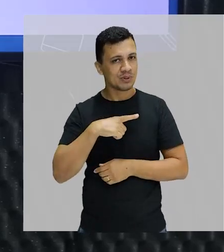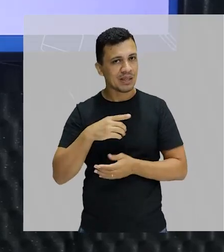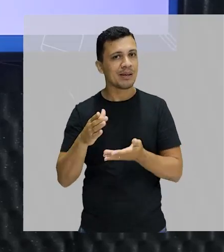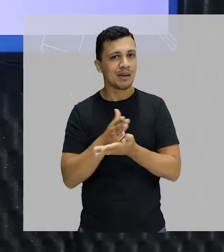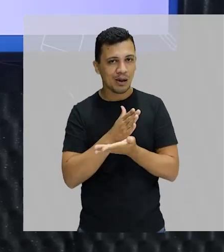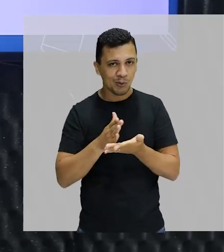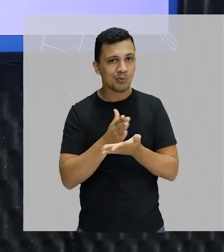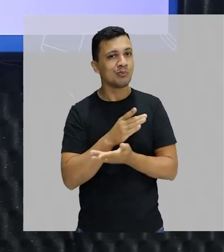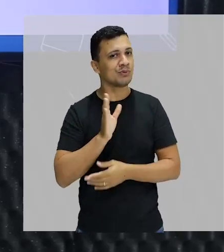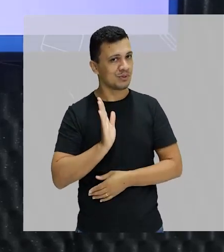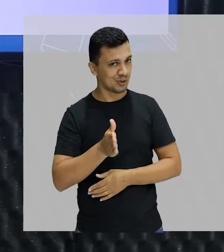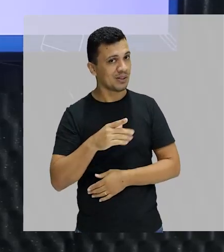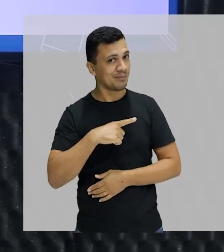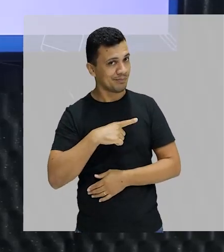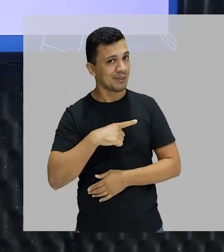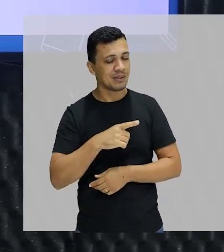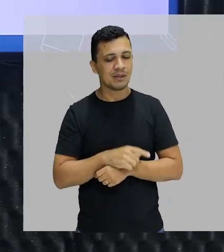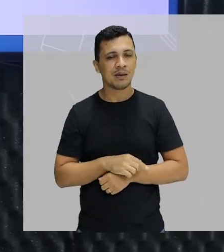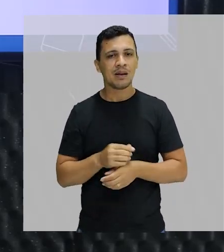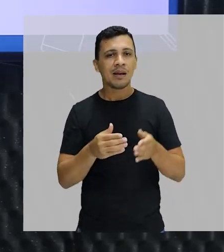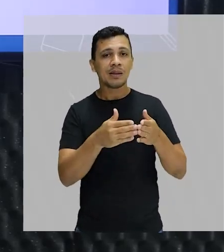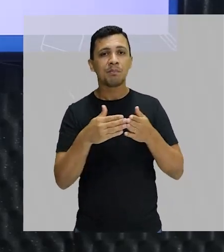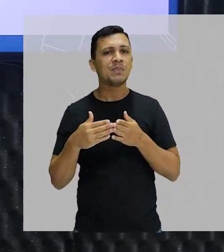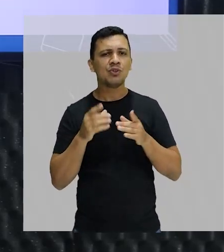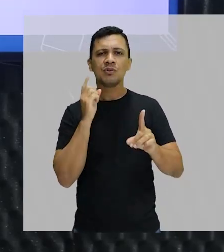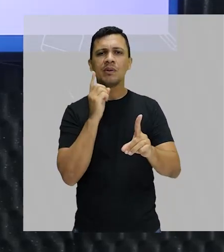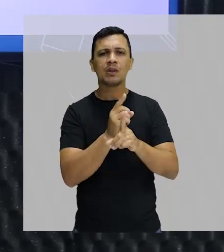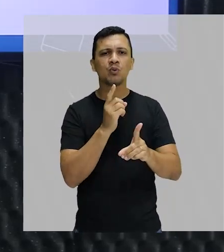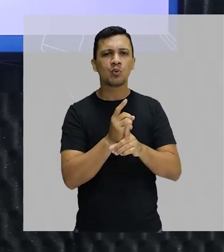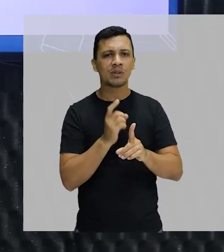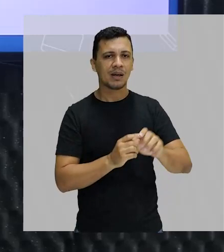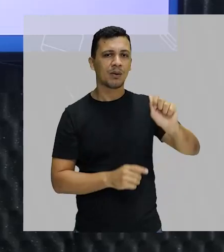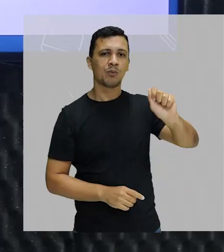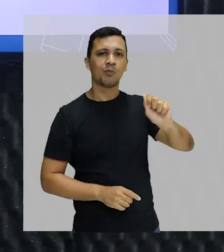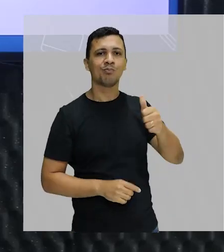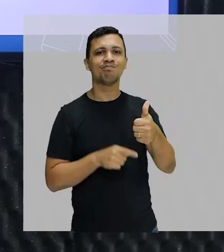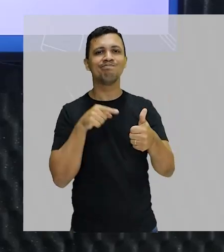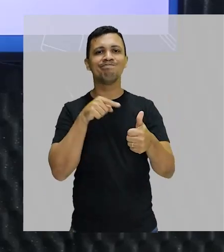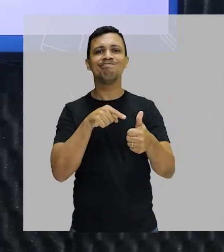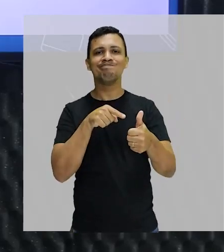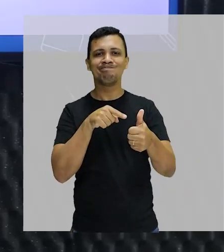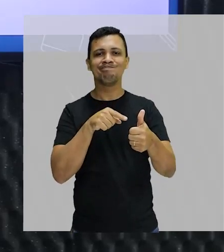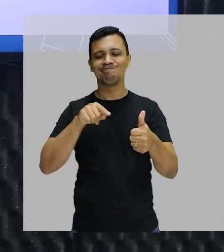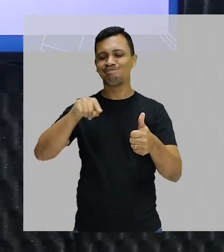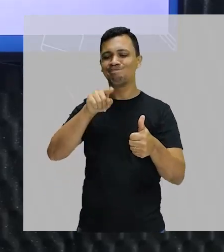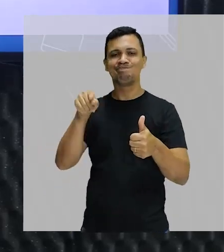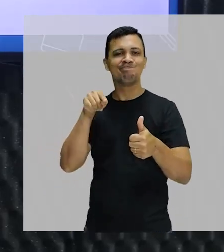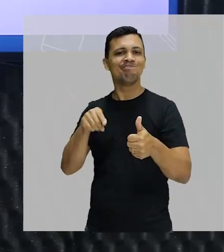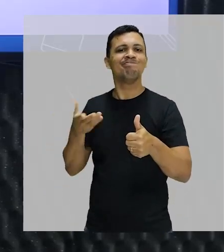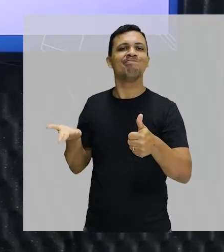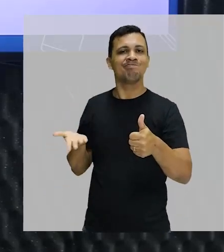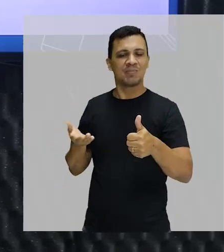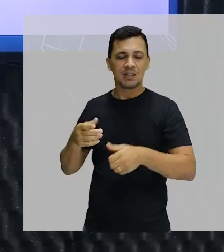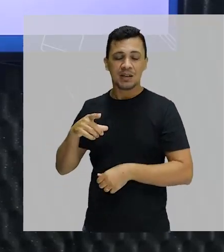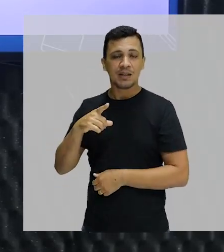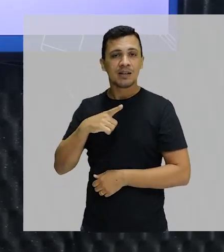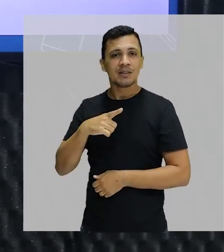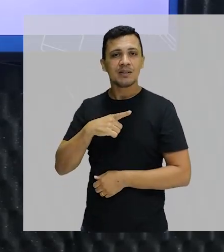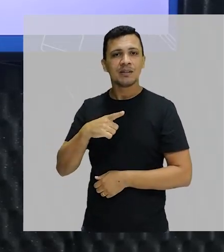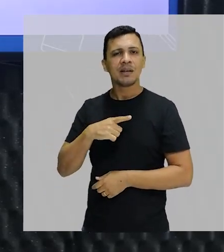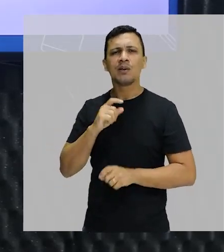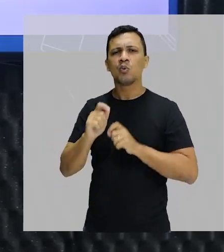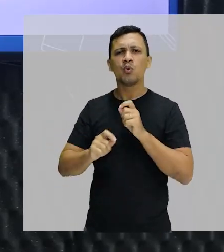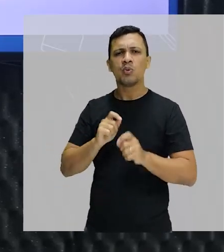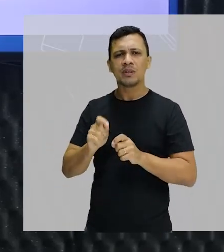termos, tá? E está solicitando, no caso, o primeiro termo. Ora, se eu tenho termos em PG, muito embora